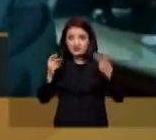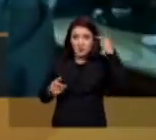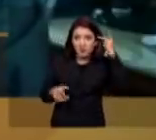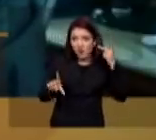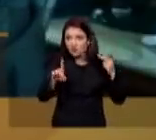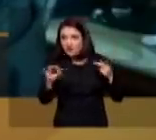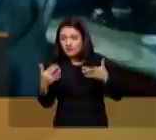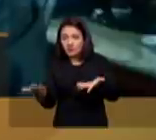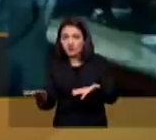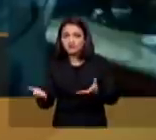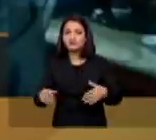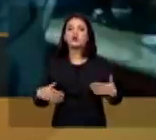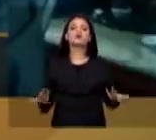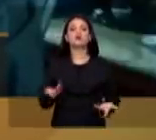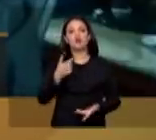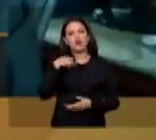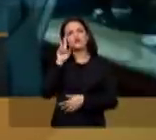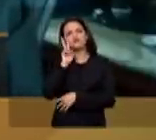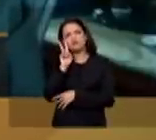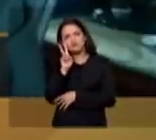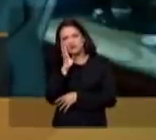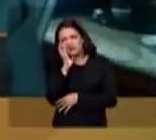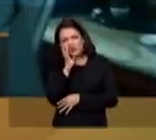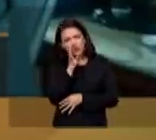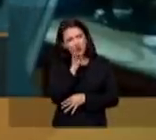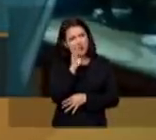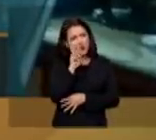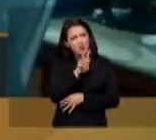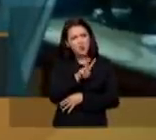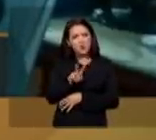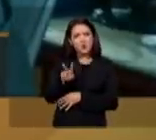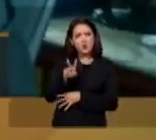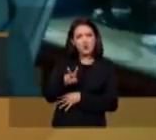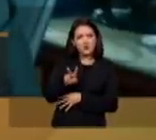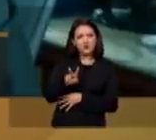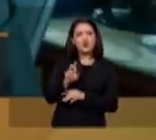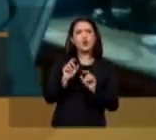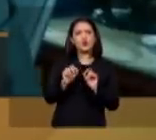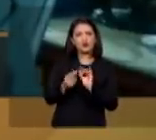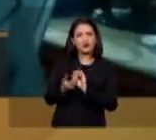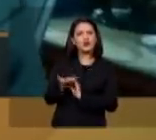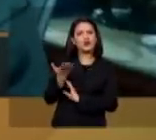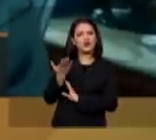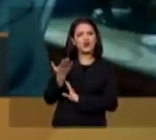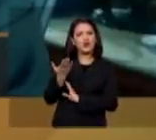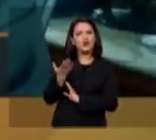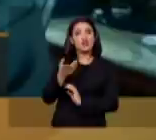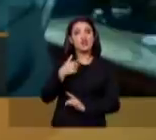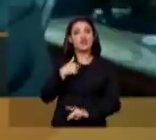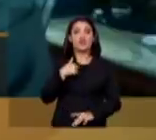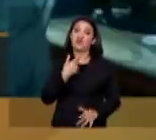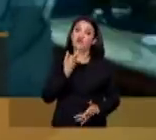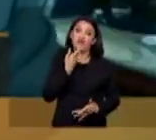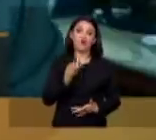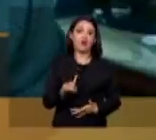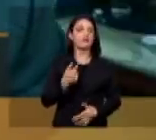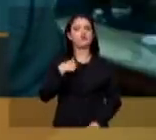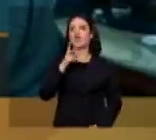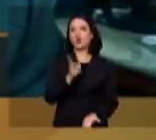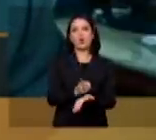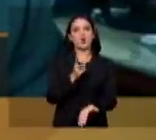exemplo, ouvindo sobre a matéria na minha hora, penúltimo voto, eu vou dizer, olha,